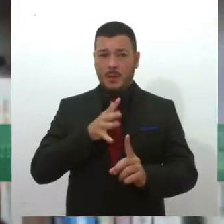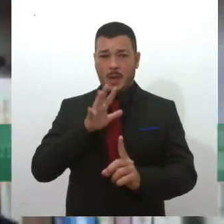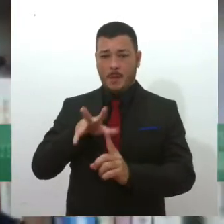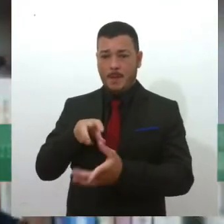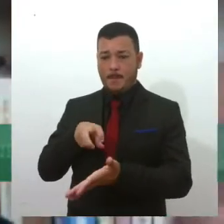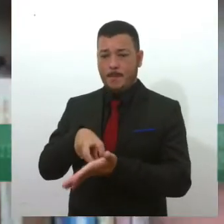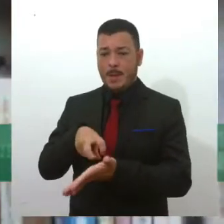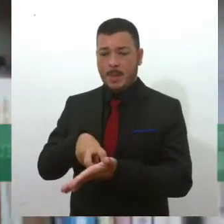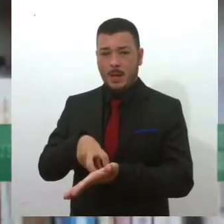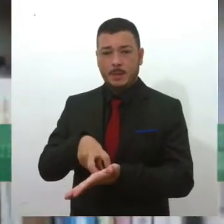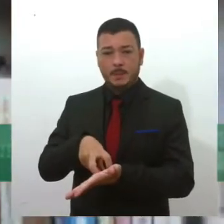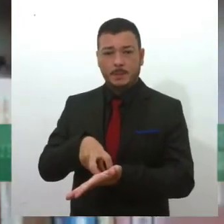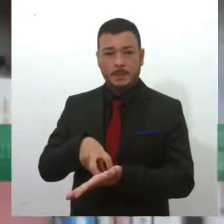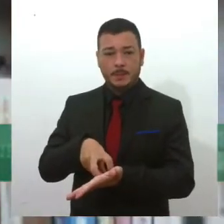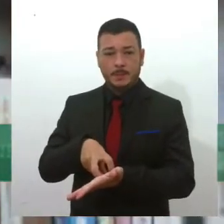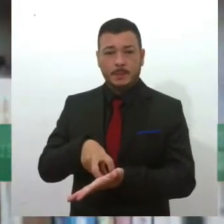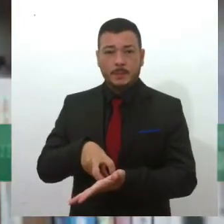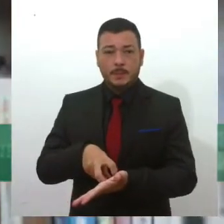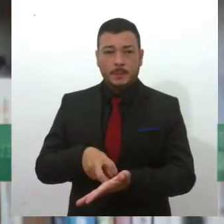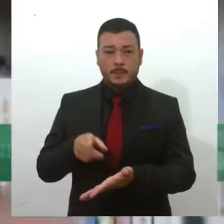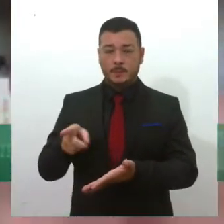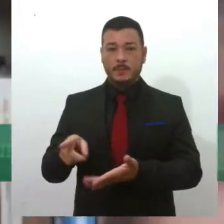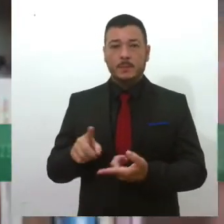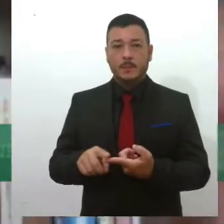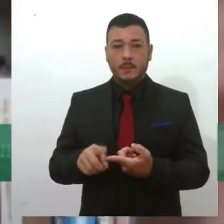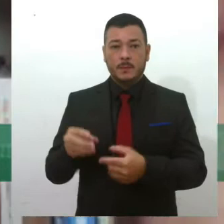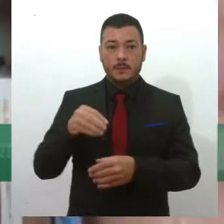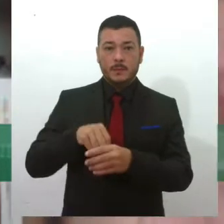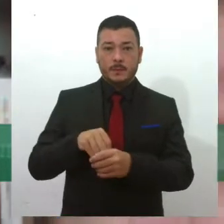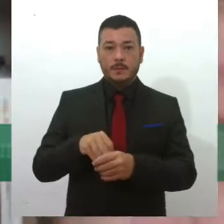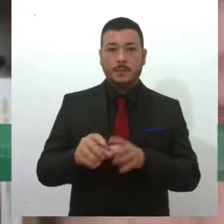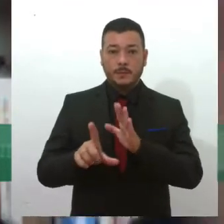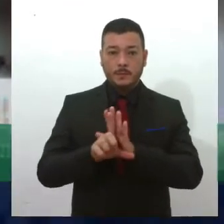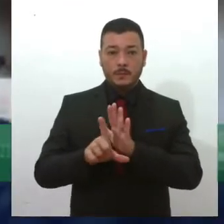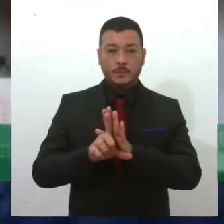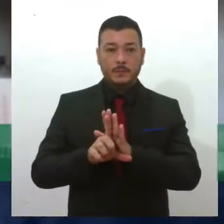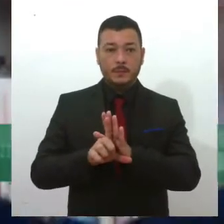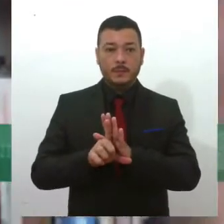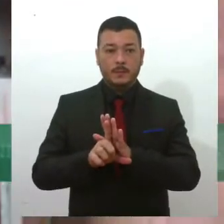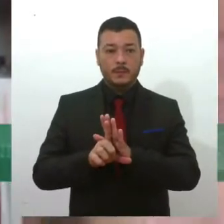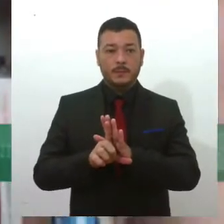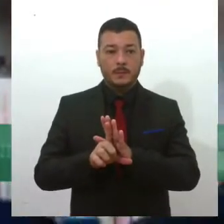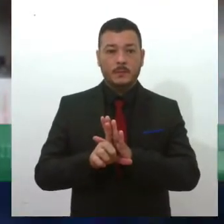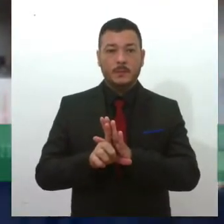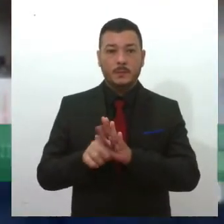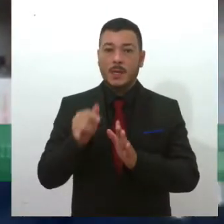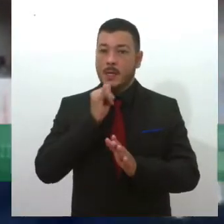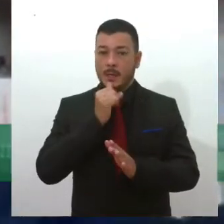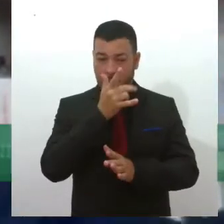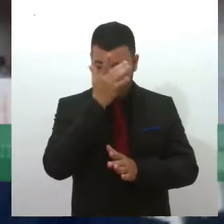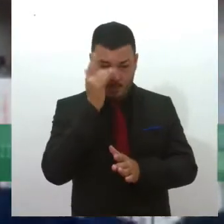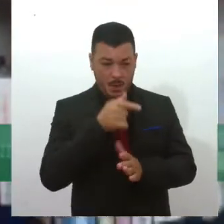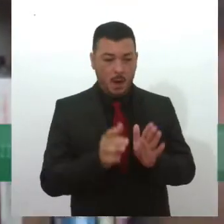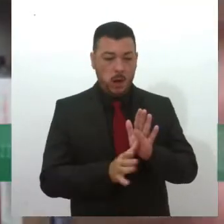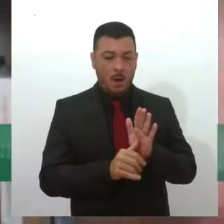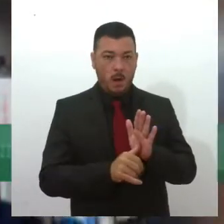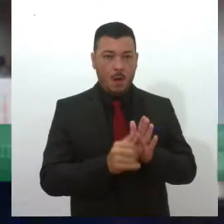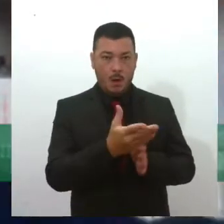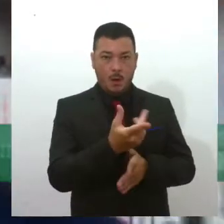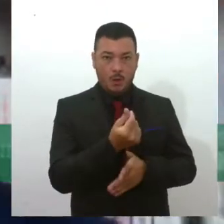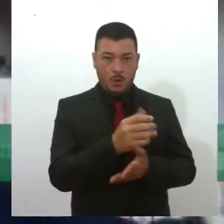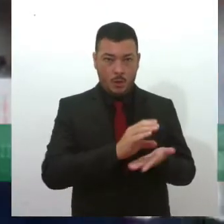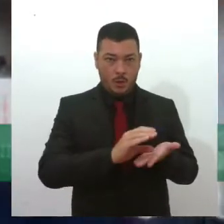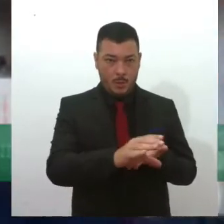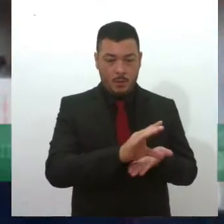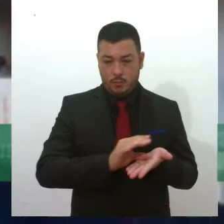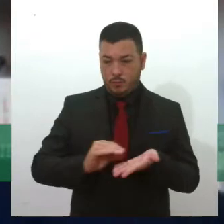punição que está ali dentro da lei de improbidade, o indivíduo ele desviou dinheiro da merenda e ele, no